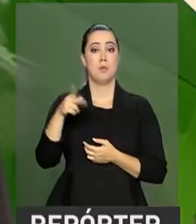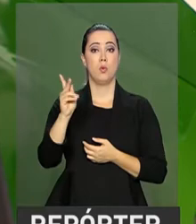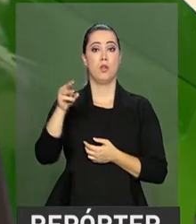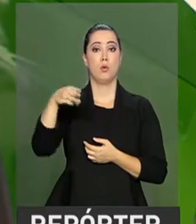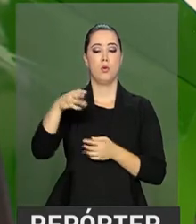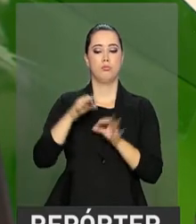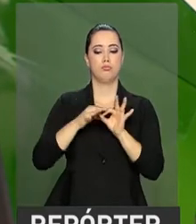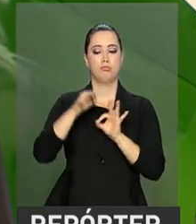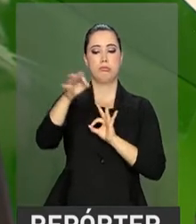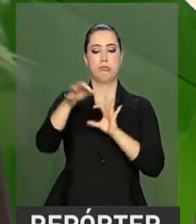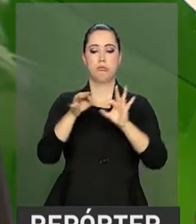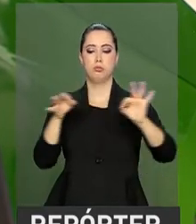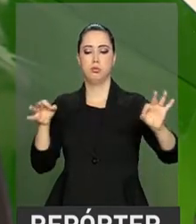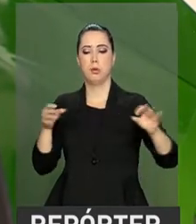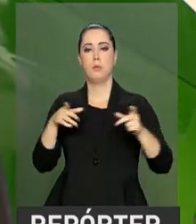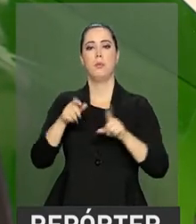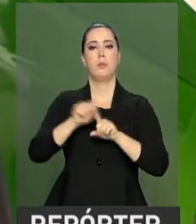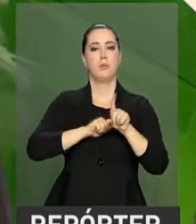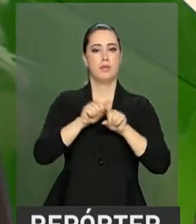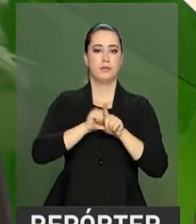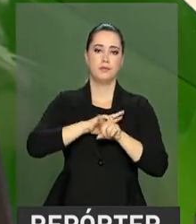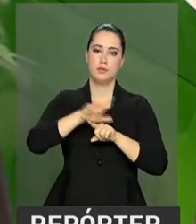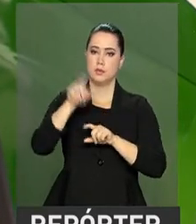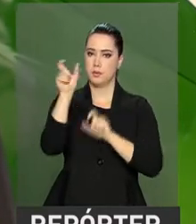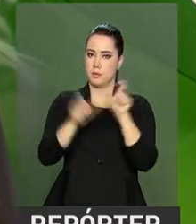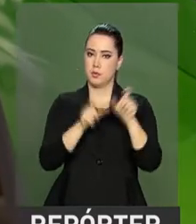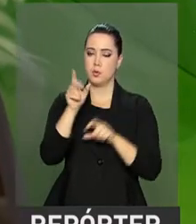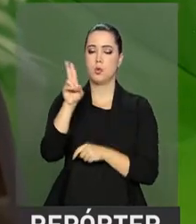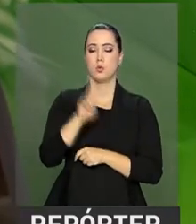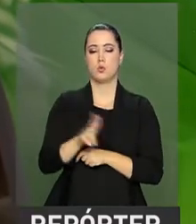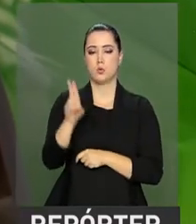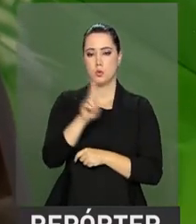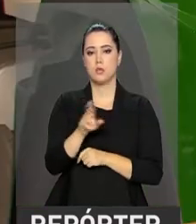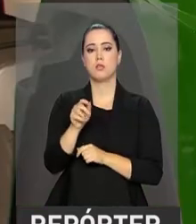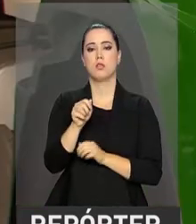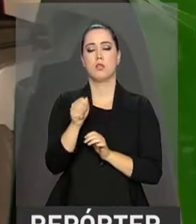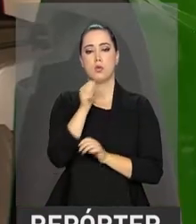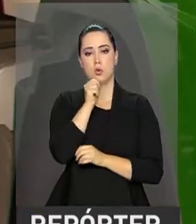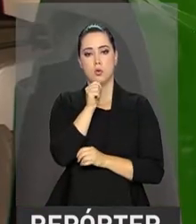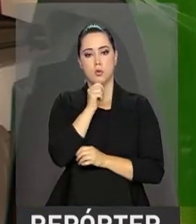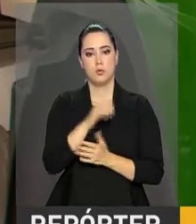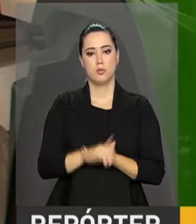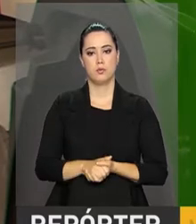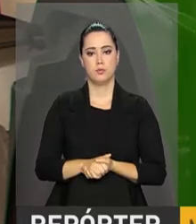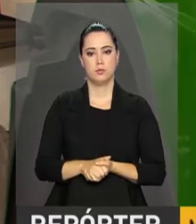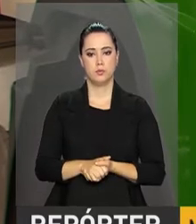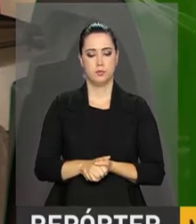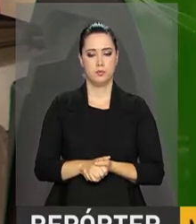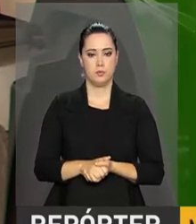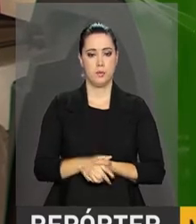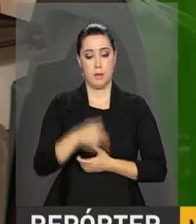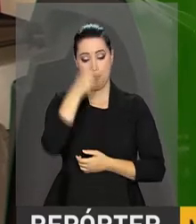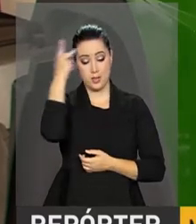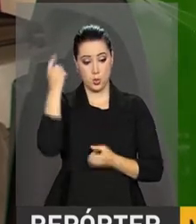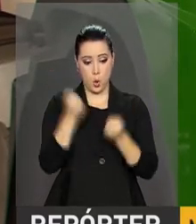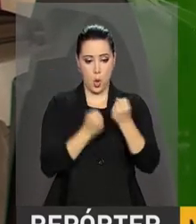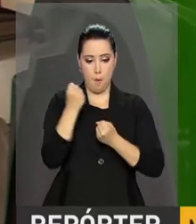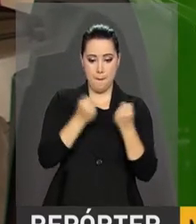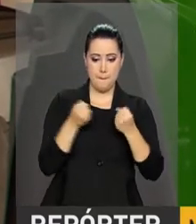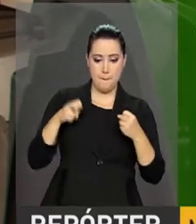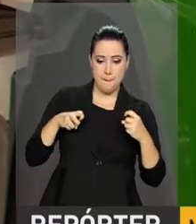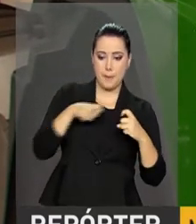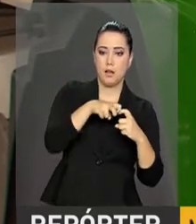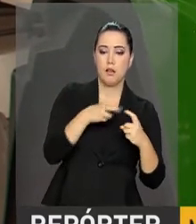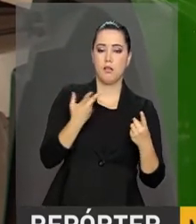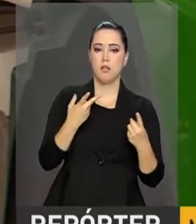garante muitos acidentes são provocados por pessoas que usaram drogas o zelador do auxílio-acidente se ele estiver alcoolizado se tivesse